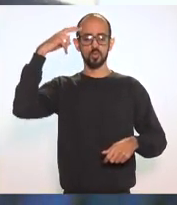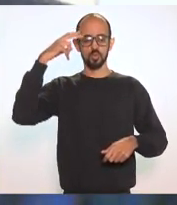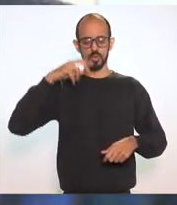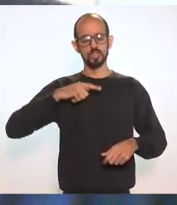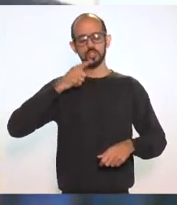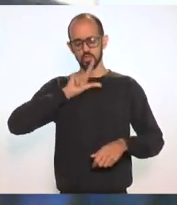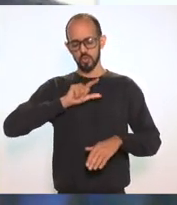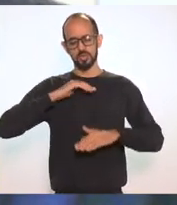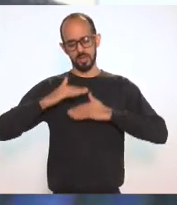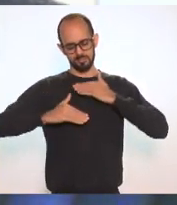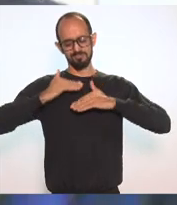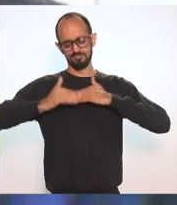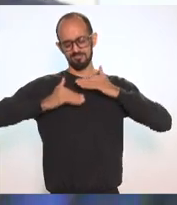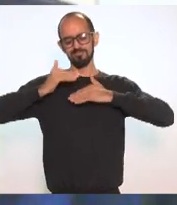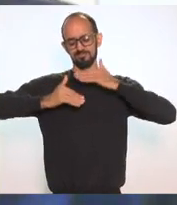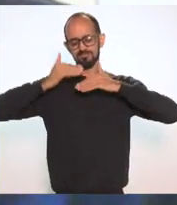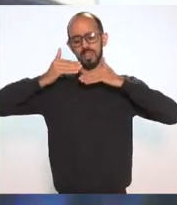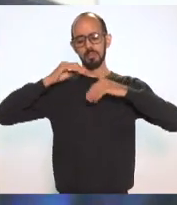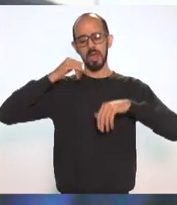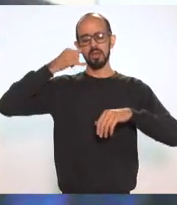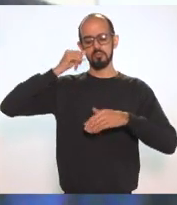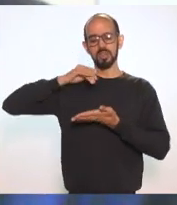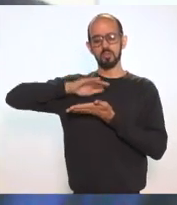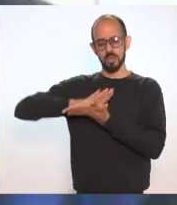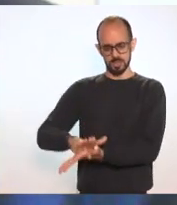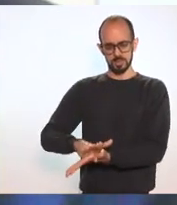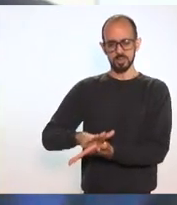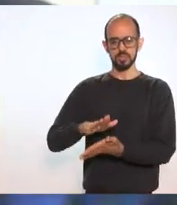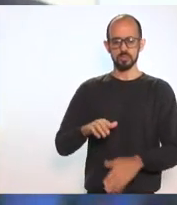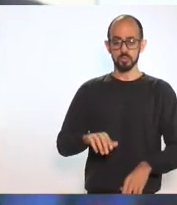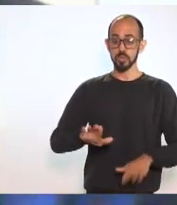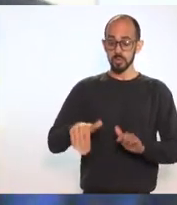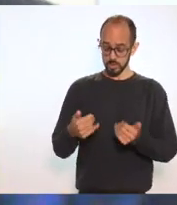importante para combater o racismo. Então, ao